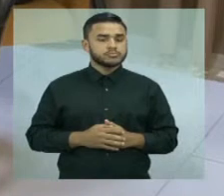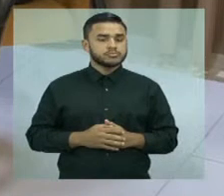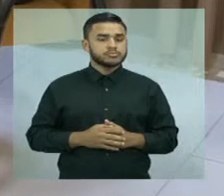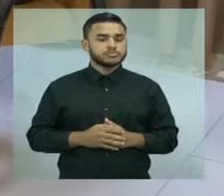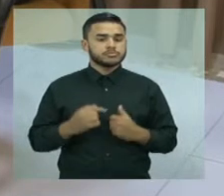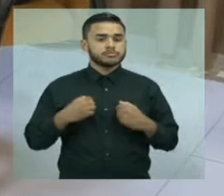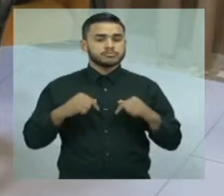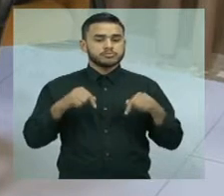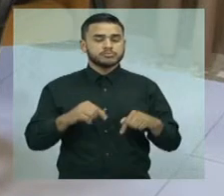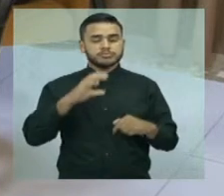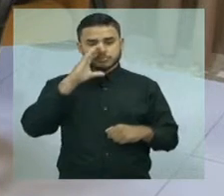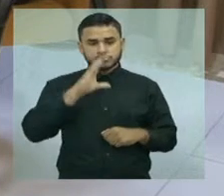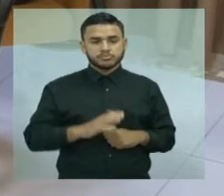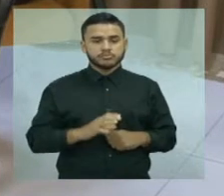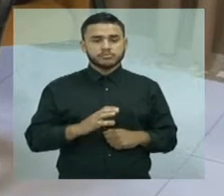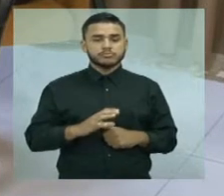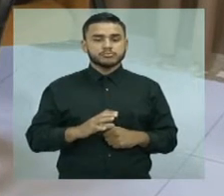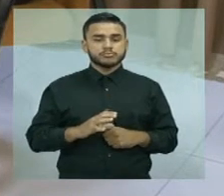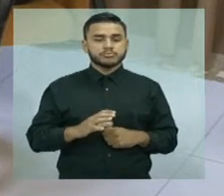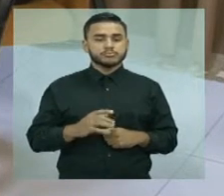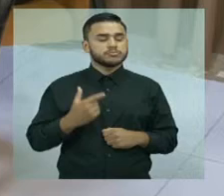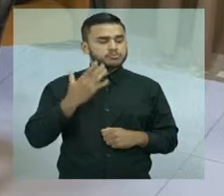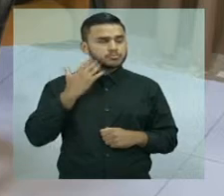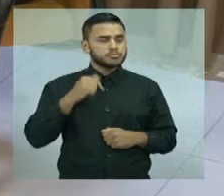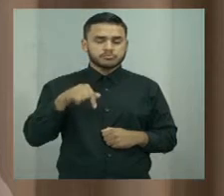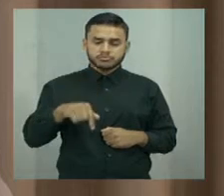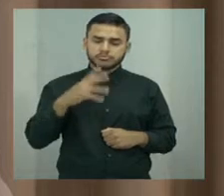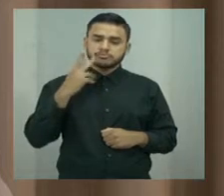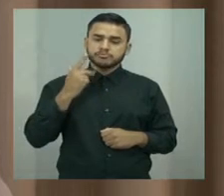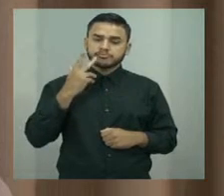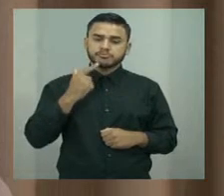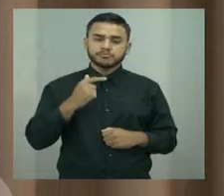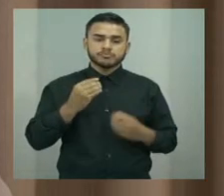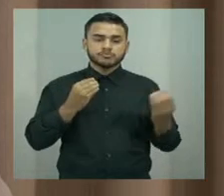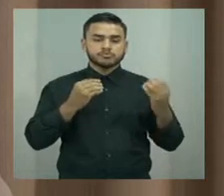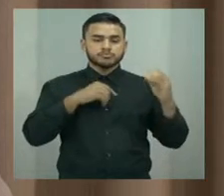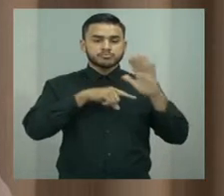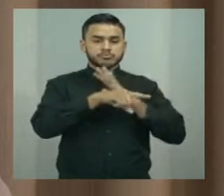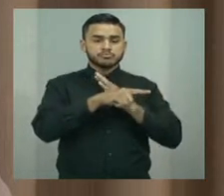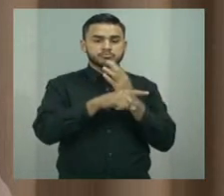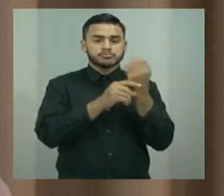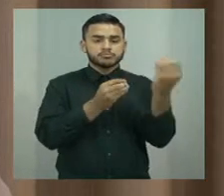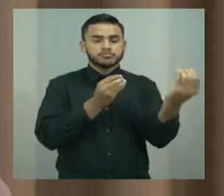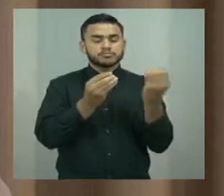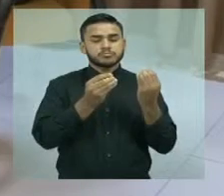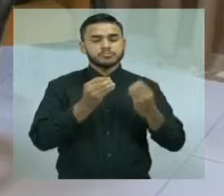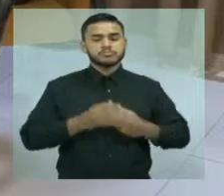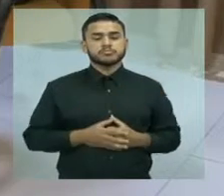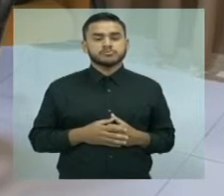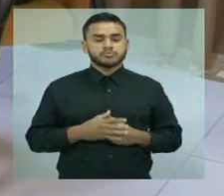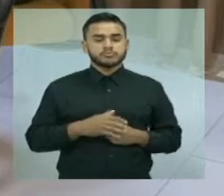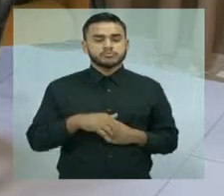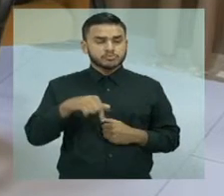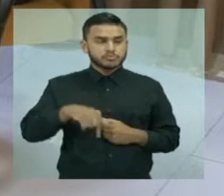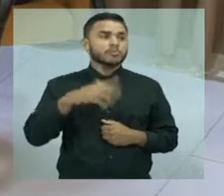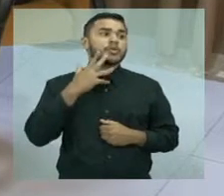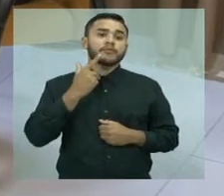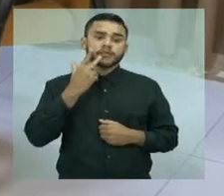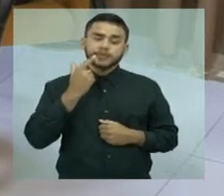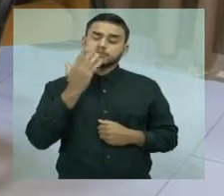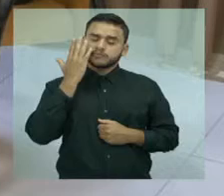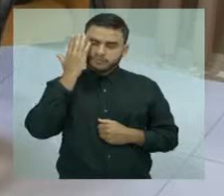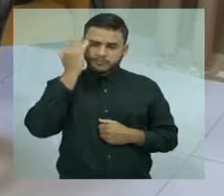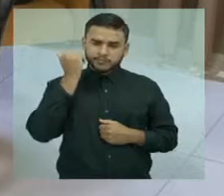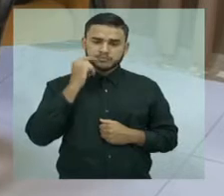de Fortaleza, e eu acho que vale sim a gente destacar e ouvir a opinião de vocês. A gente tem no município de